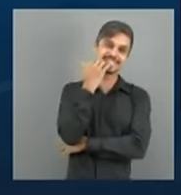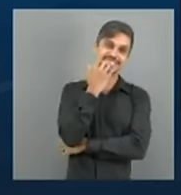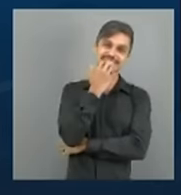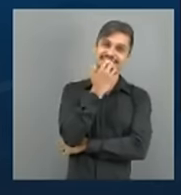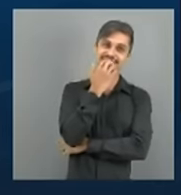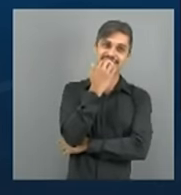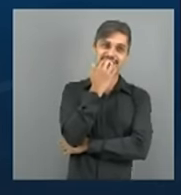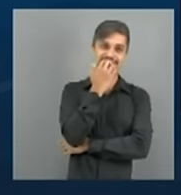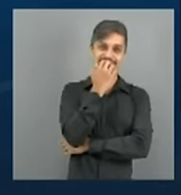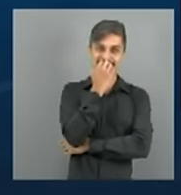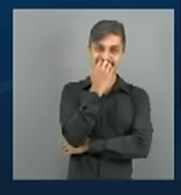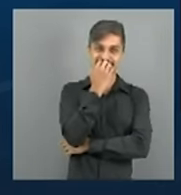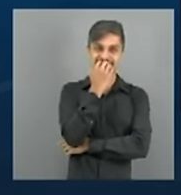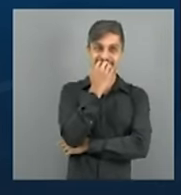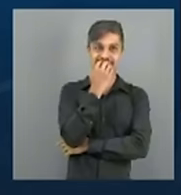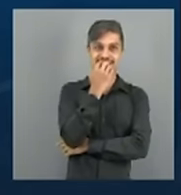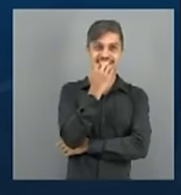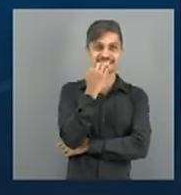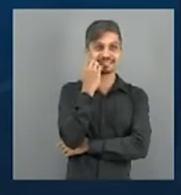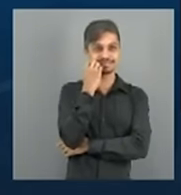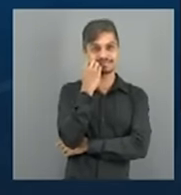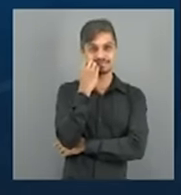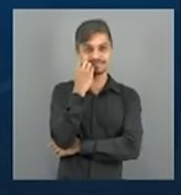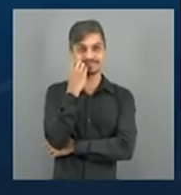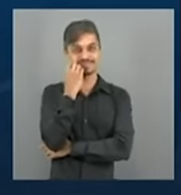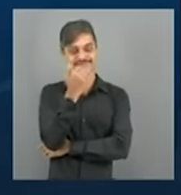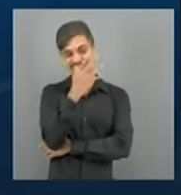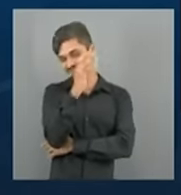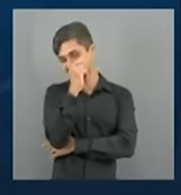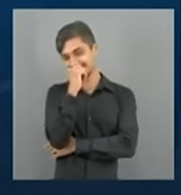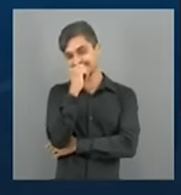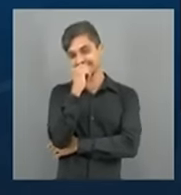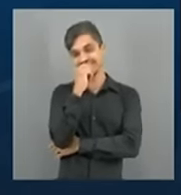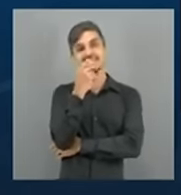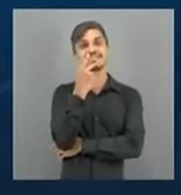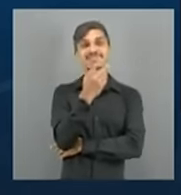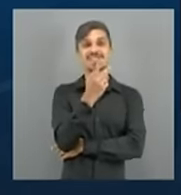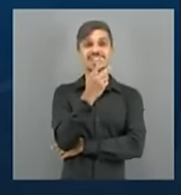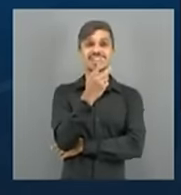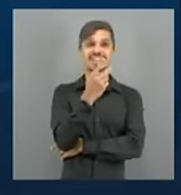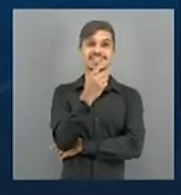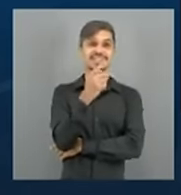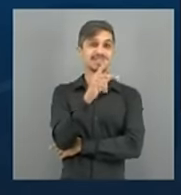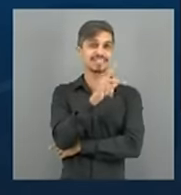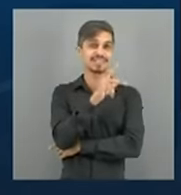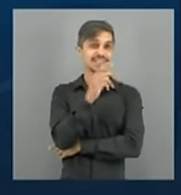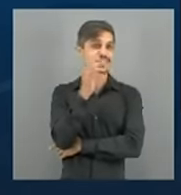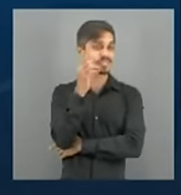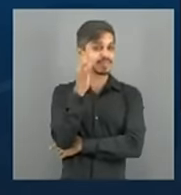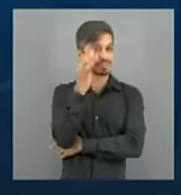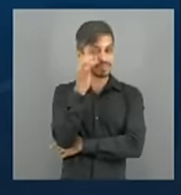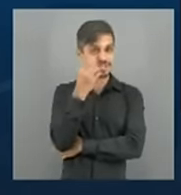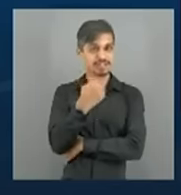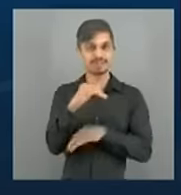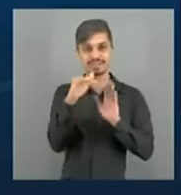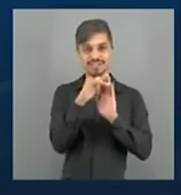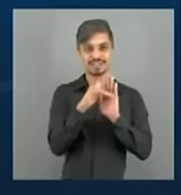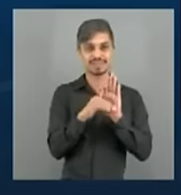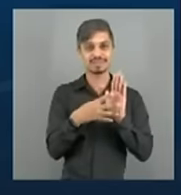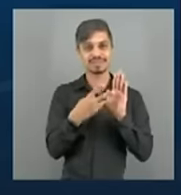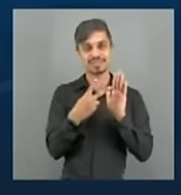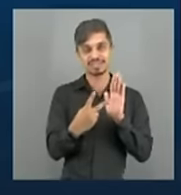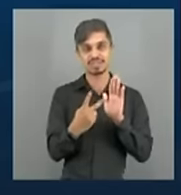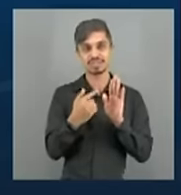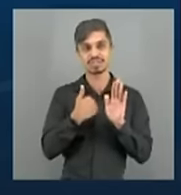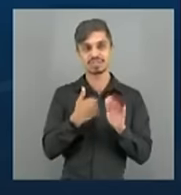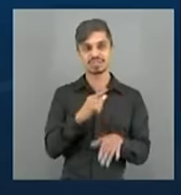falar, no mínimo. Pelo menos falar lá para nós aí. Aí, pessoalmente, você fala. Eu falo, pessoalmente, eu faço uma listinha aí. Pelo menos os 42 que eu